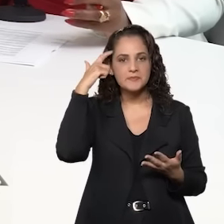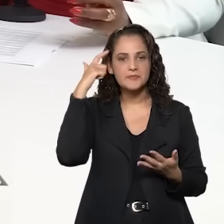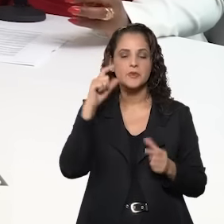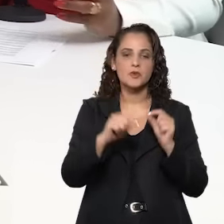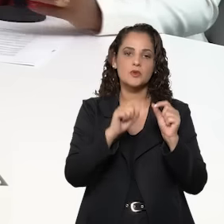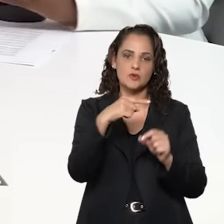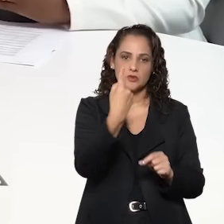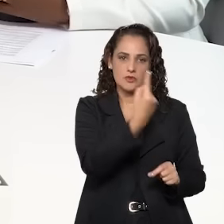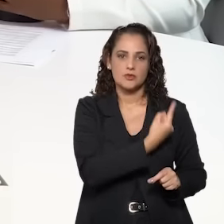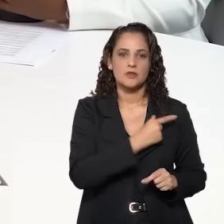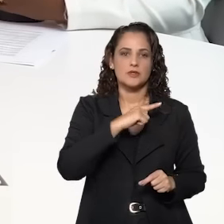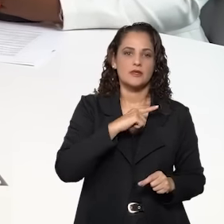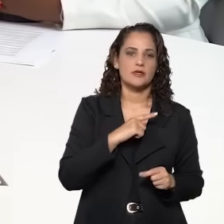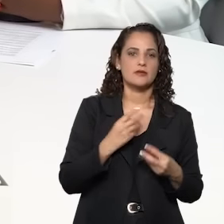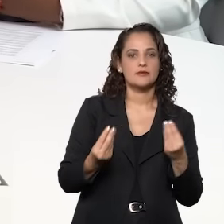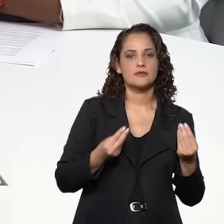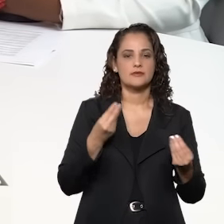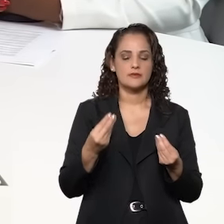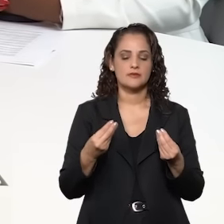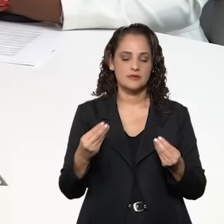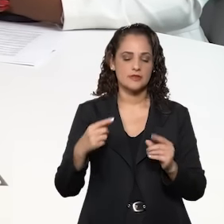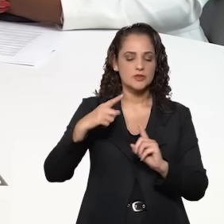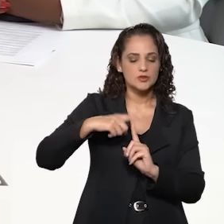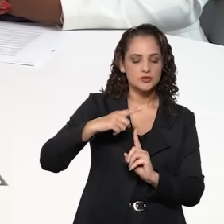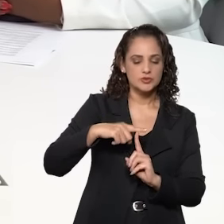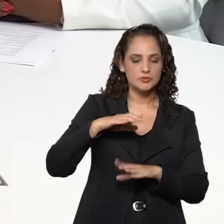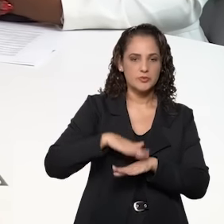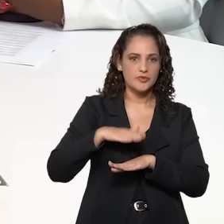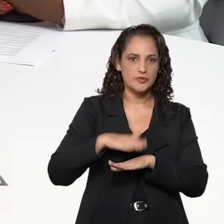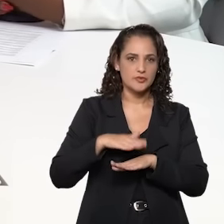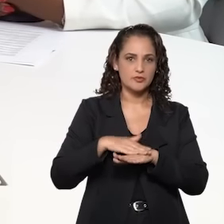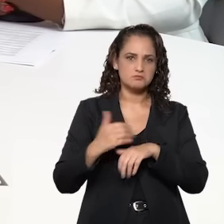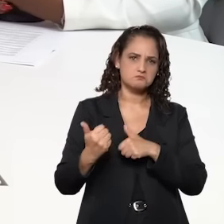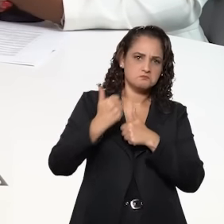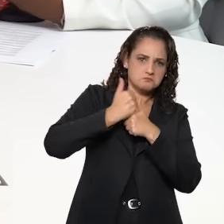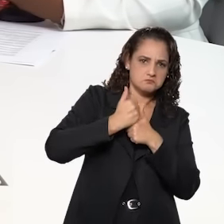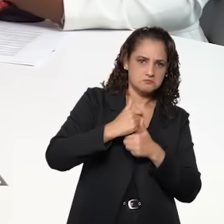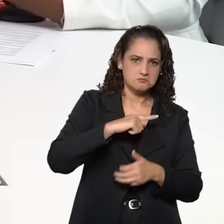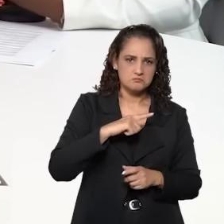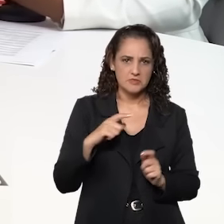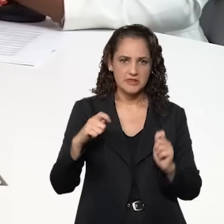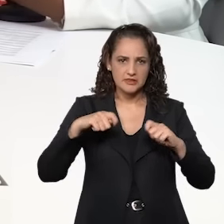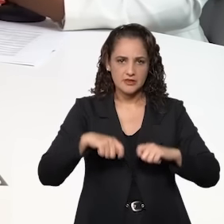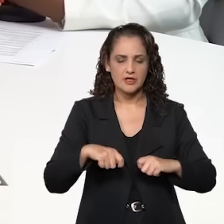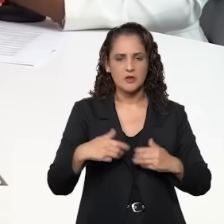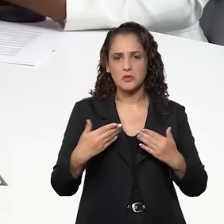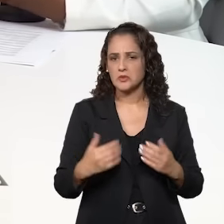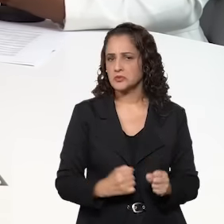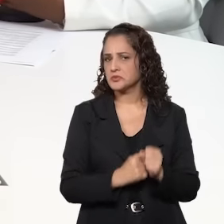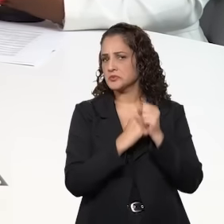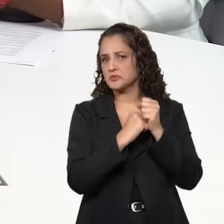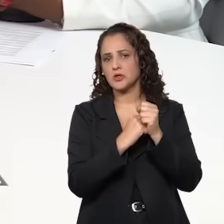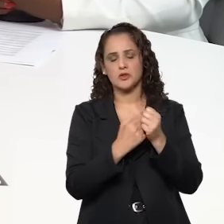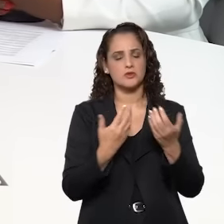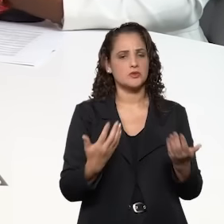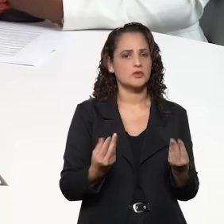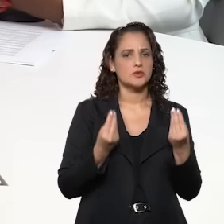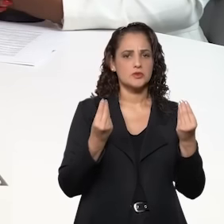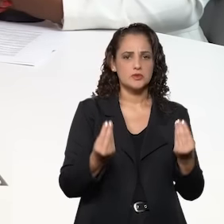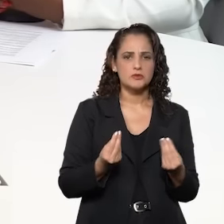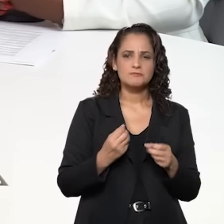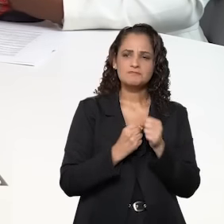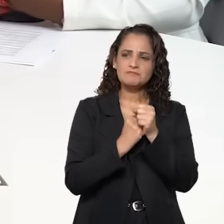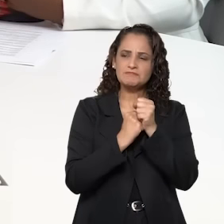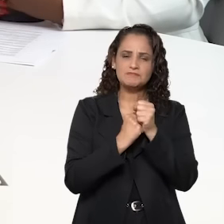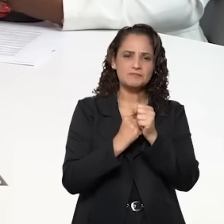pensar se a gente tem como eh fazer algum tipo de substituição ou de aporte ou de eh